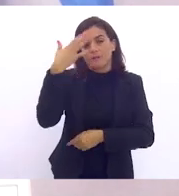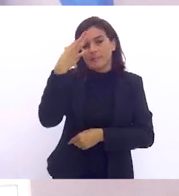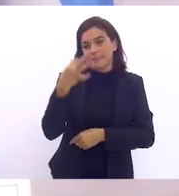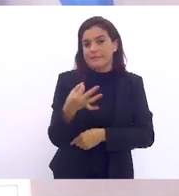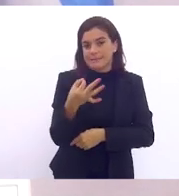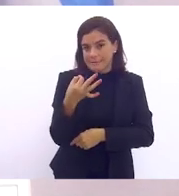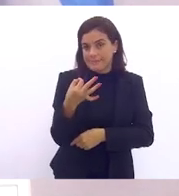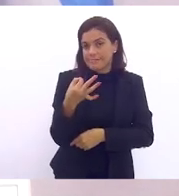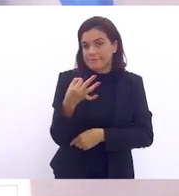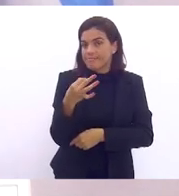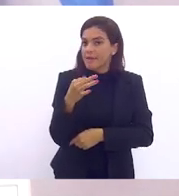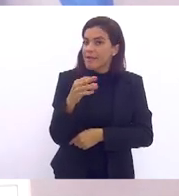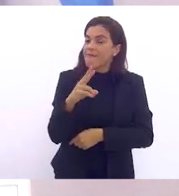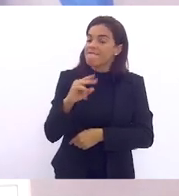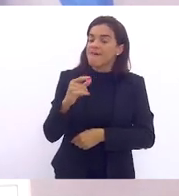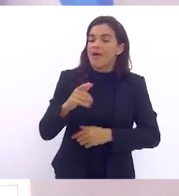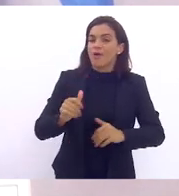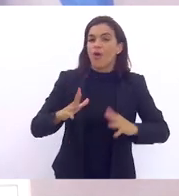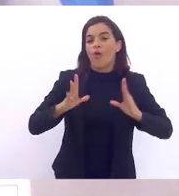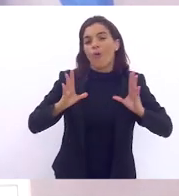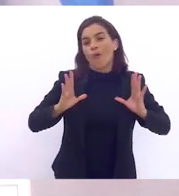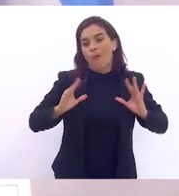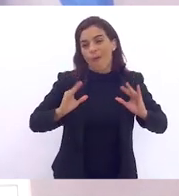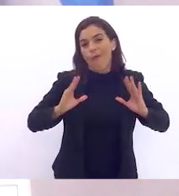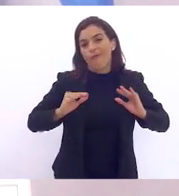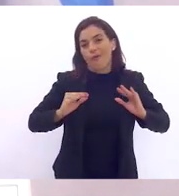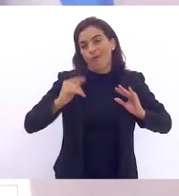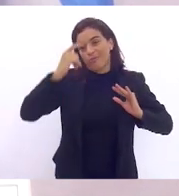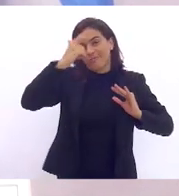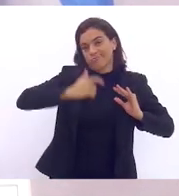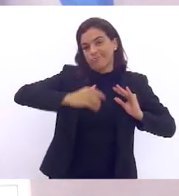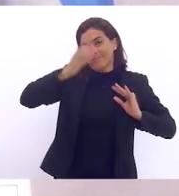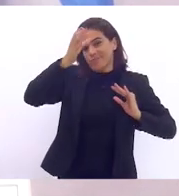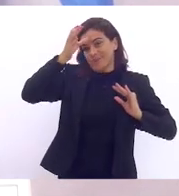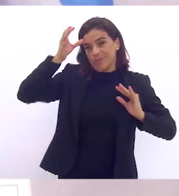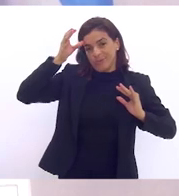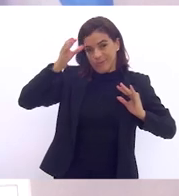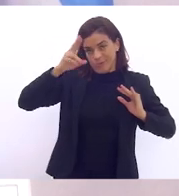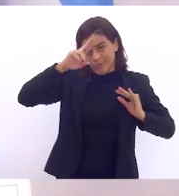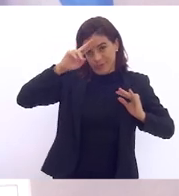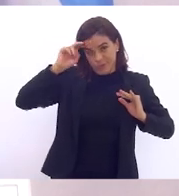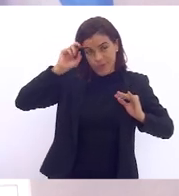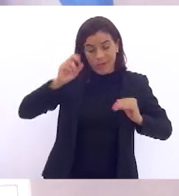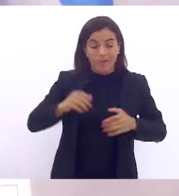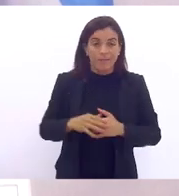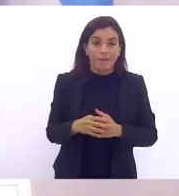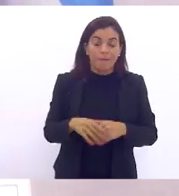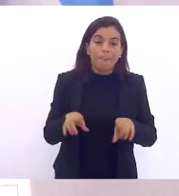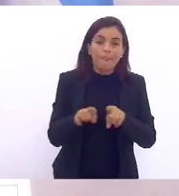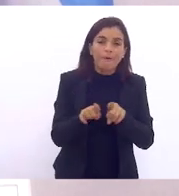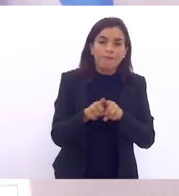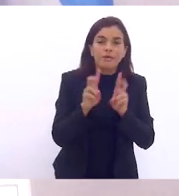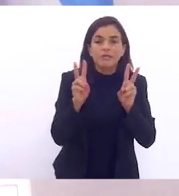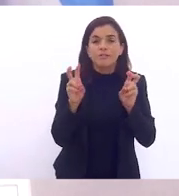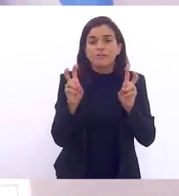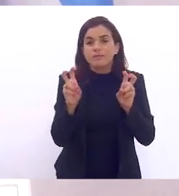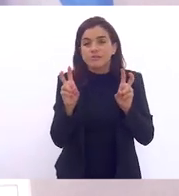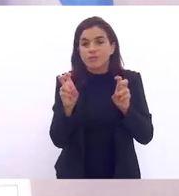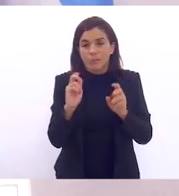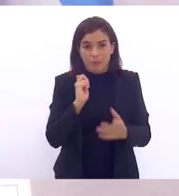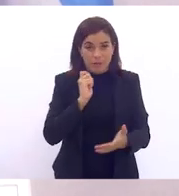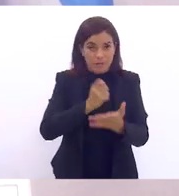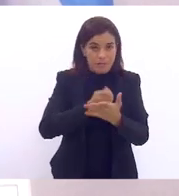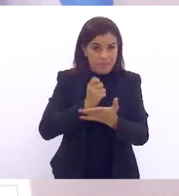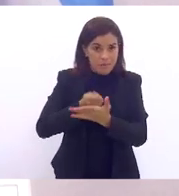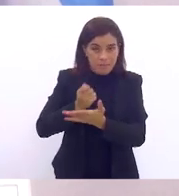vai trazer um conforto maior para o usuário e menos problema também com relação aoo ao pagamento